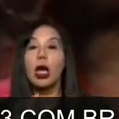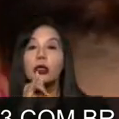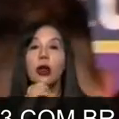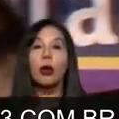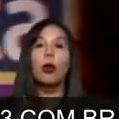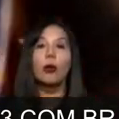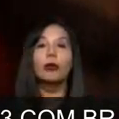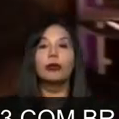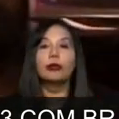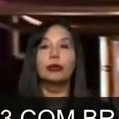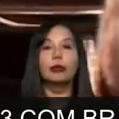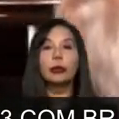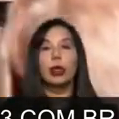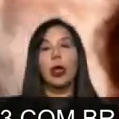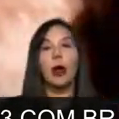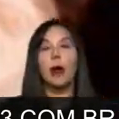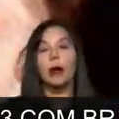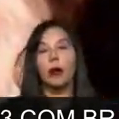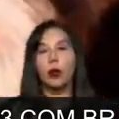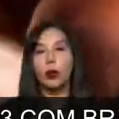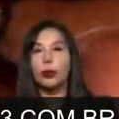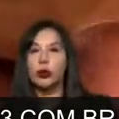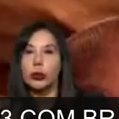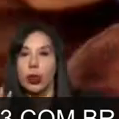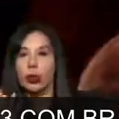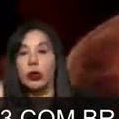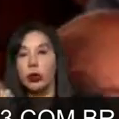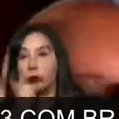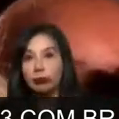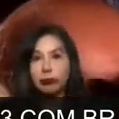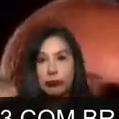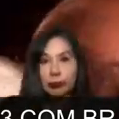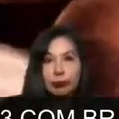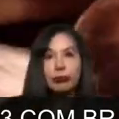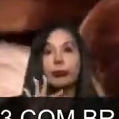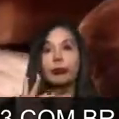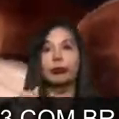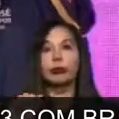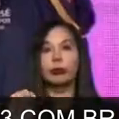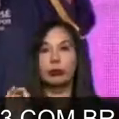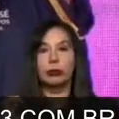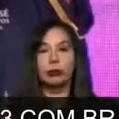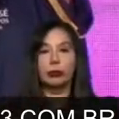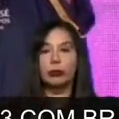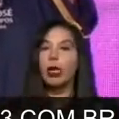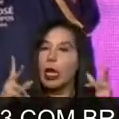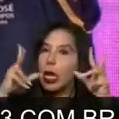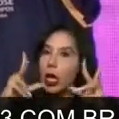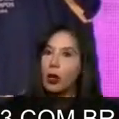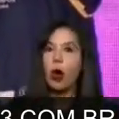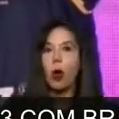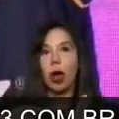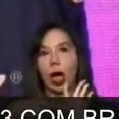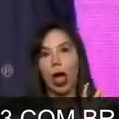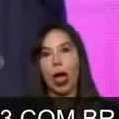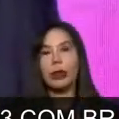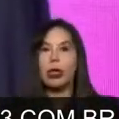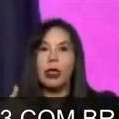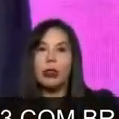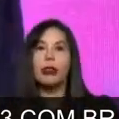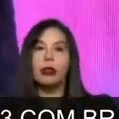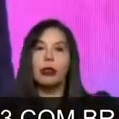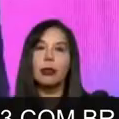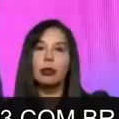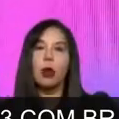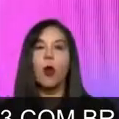em uma melhor de 3. Quem ganhar 2 jogos passa de fase. Na semifinal, a mesma coisa. E aí na decisão, melhor